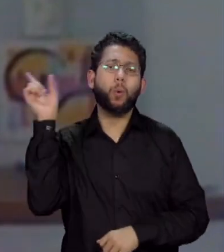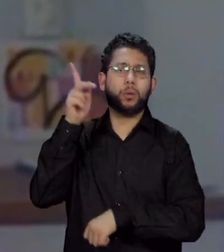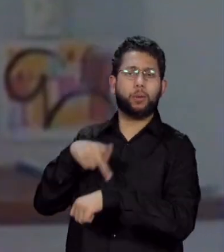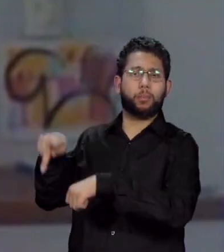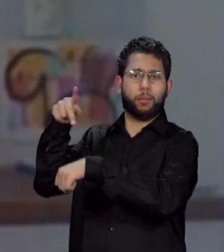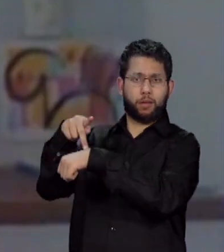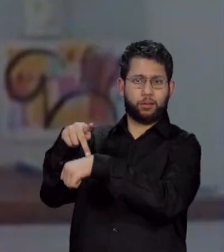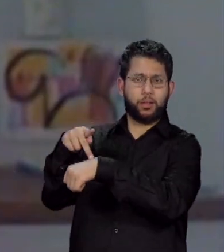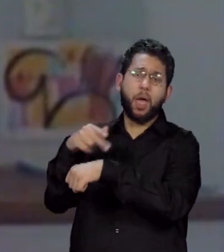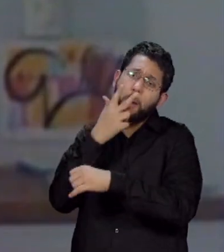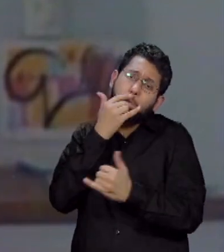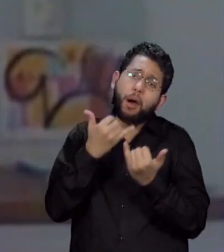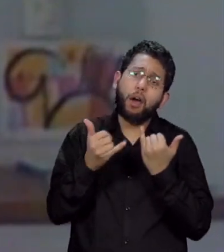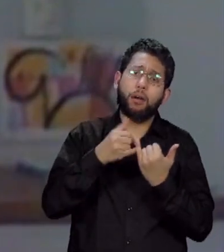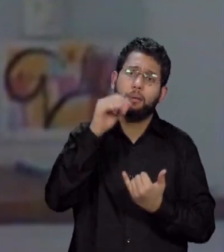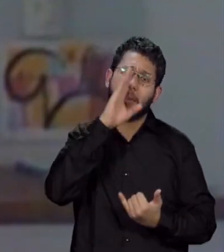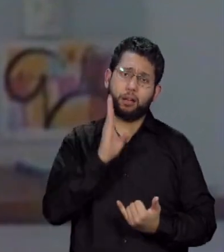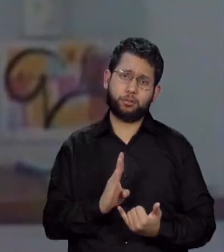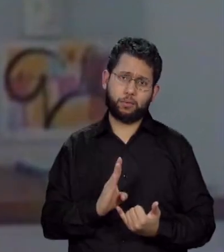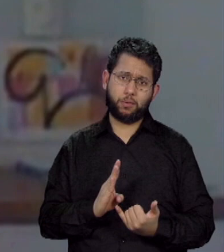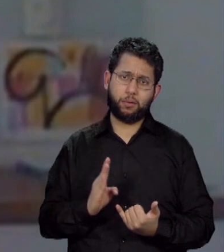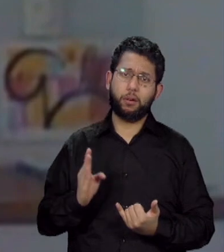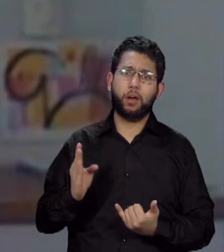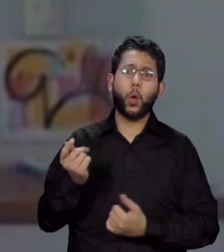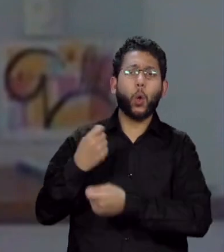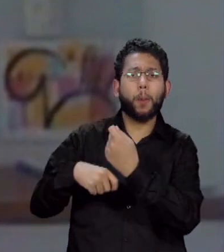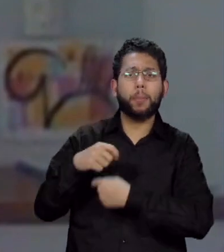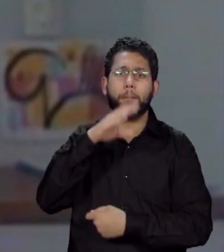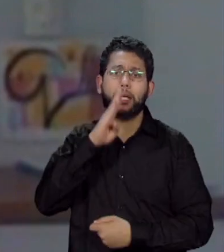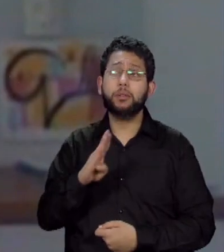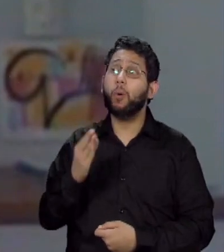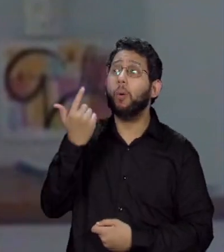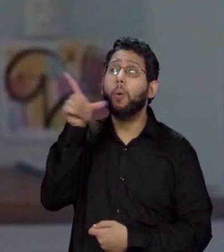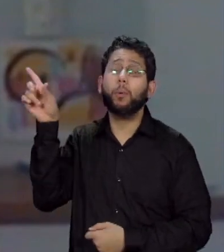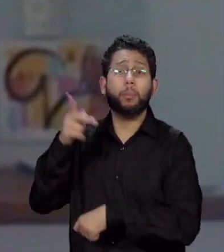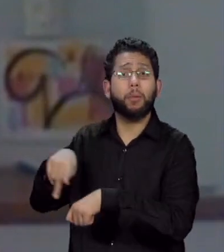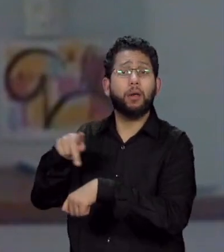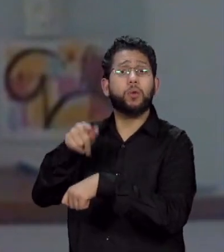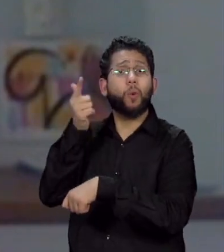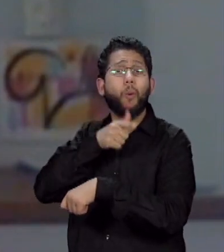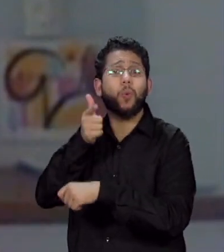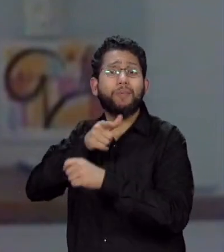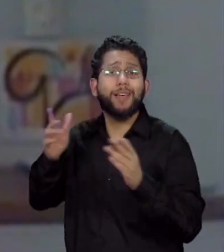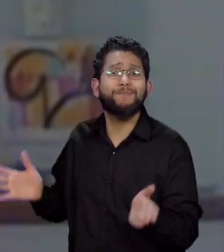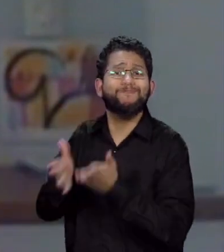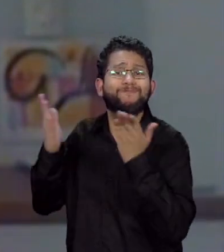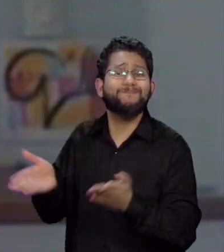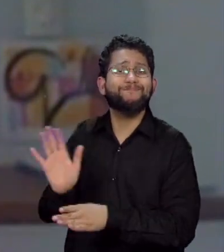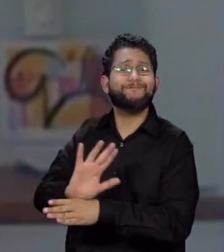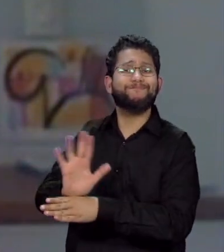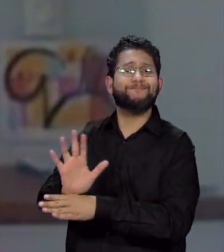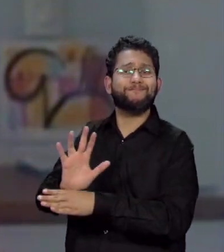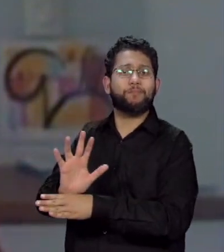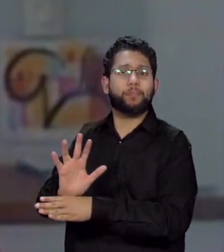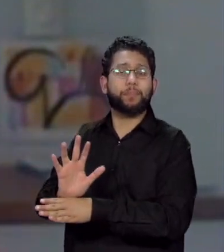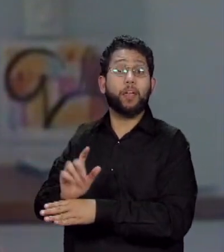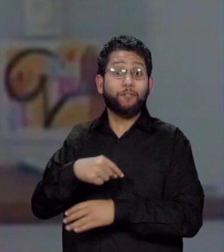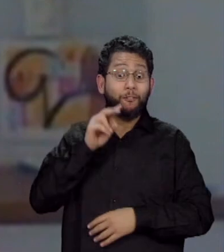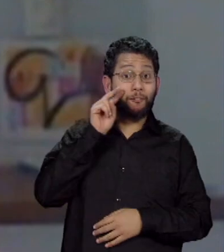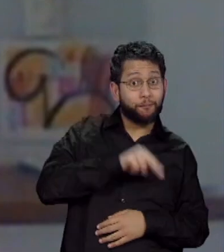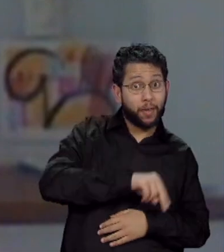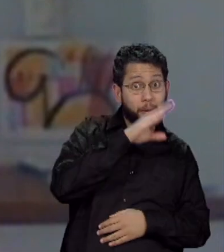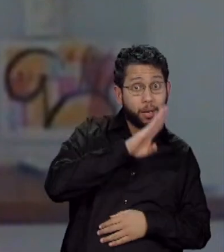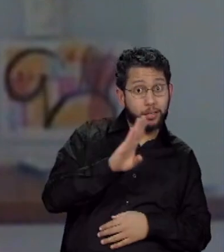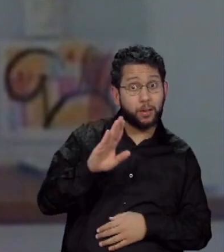Brasil, conseguiam fazer para que a sua indústria florescesse dentro e fora do país, né? E